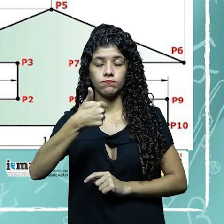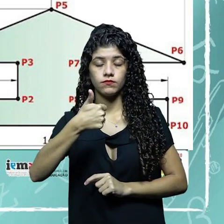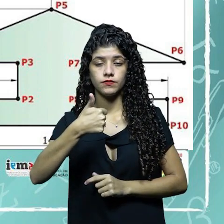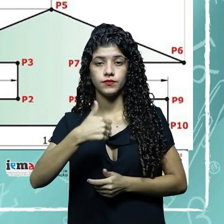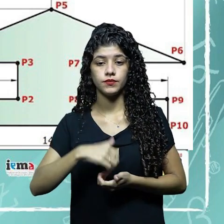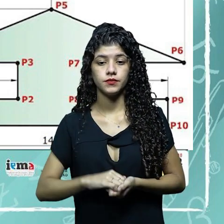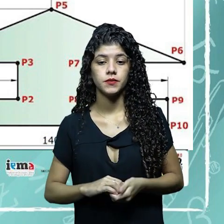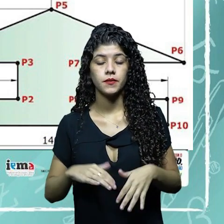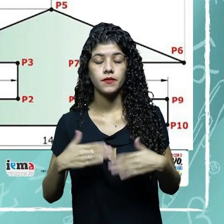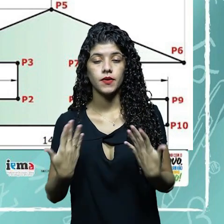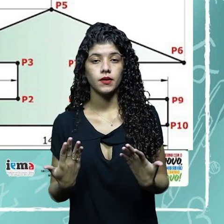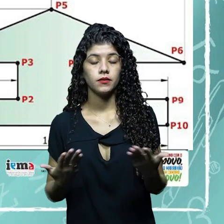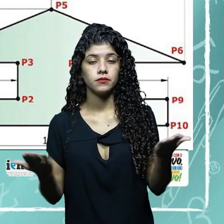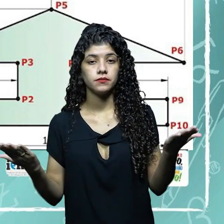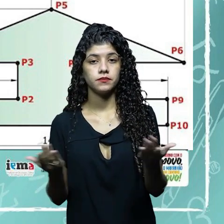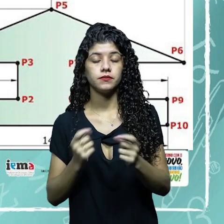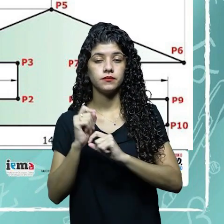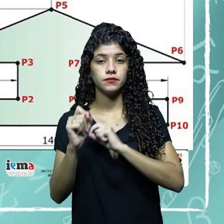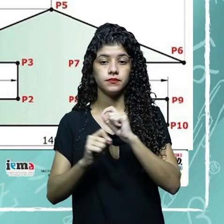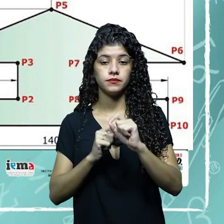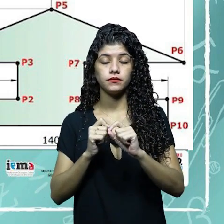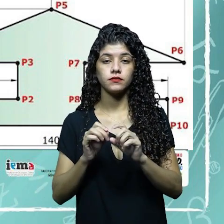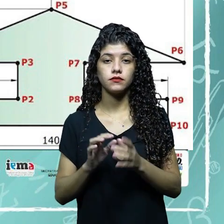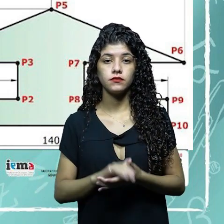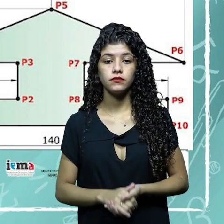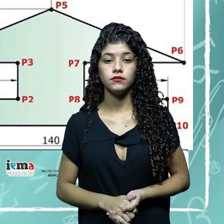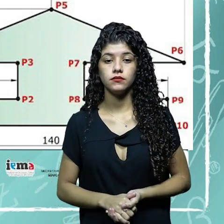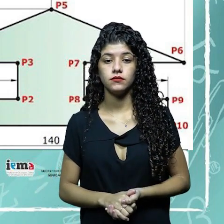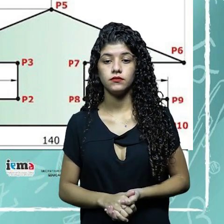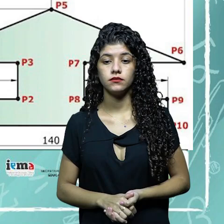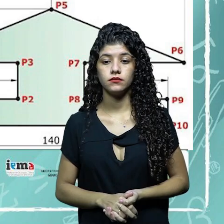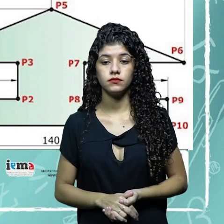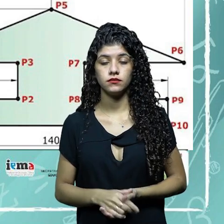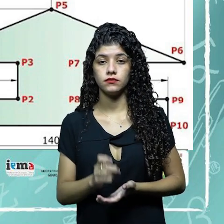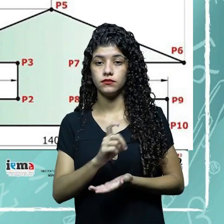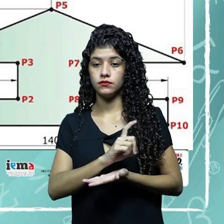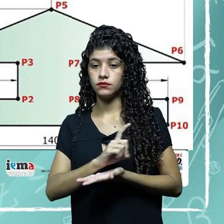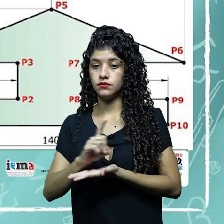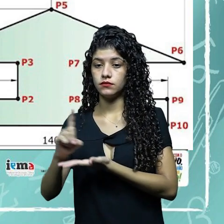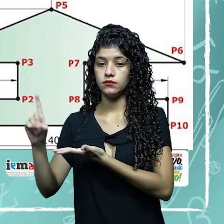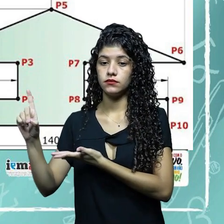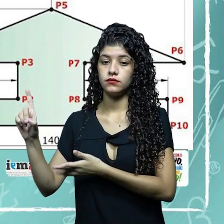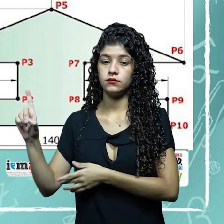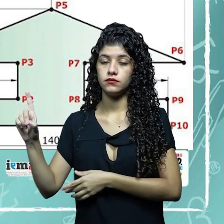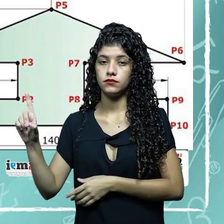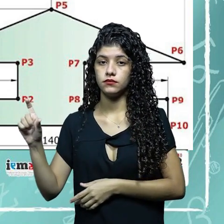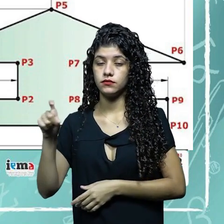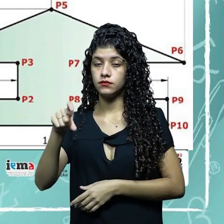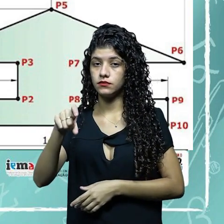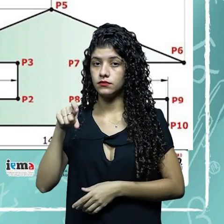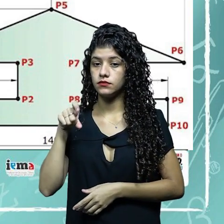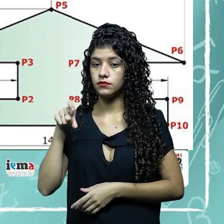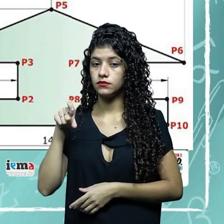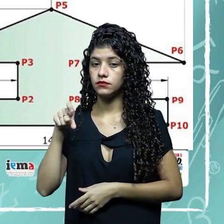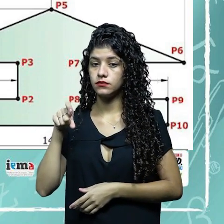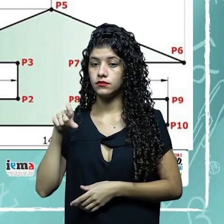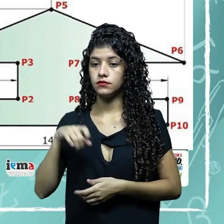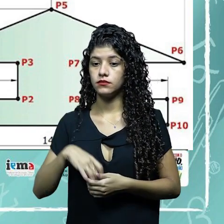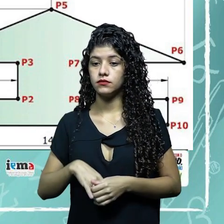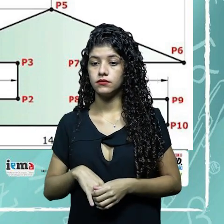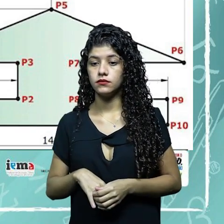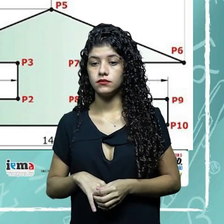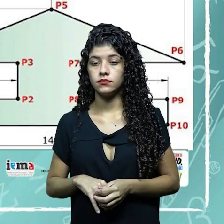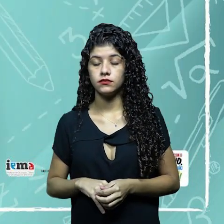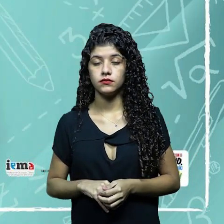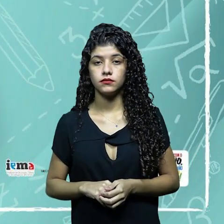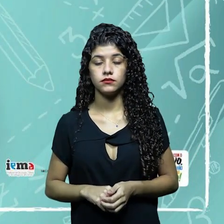eu vou fazer uma linha no sentido para a direita, né? Para o eixo X. Então, o eixo X para a direita, ele é